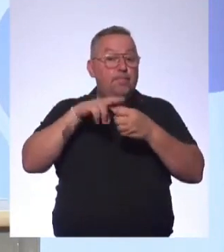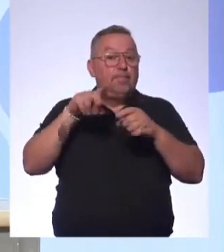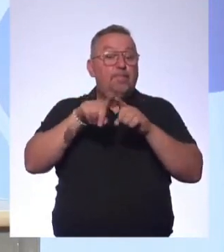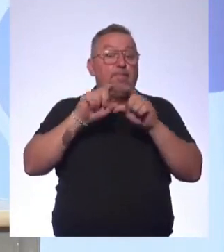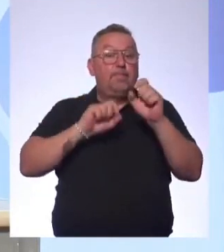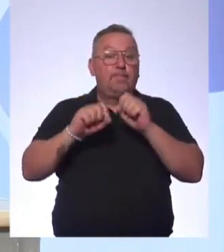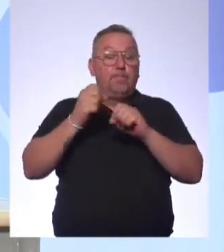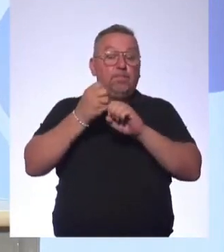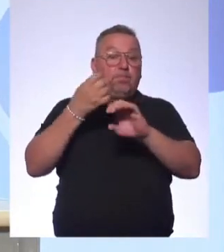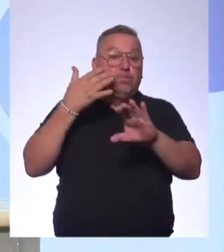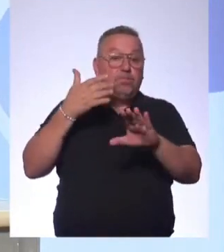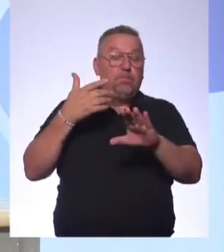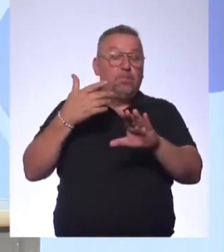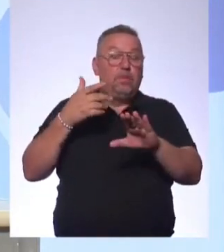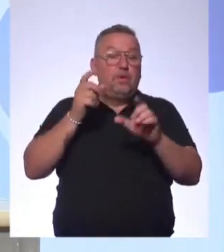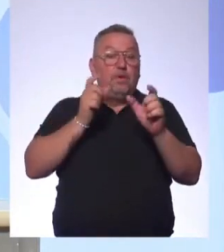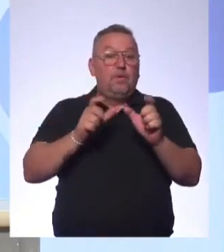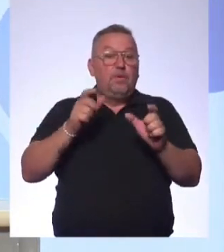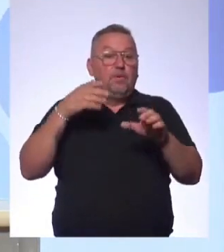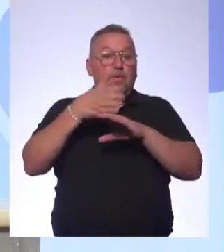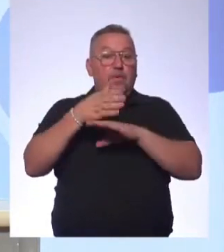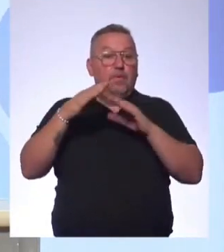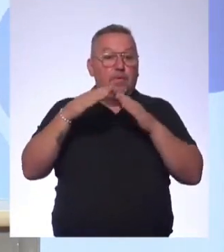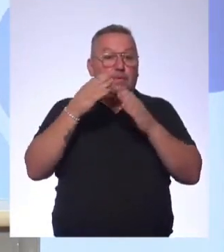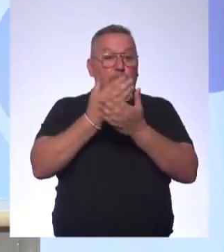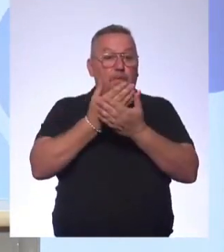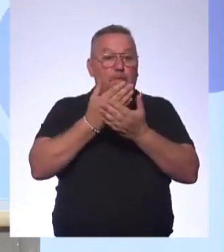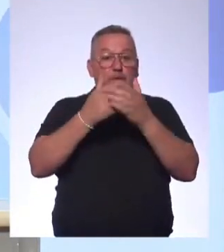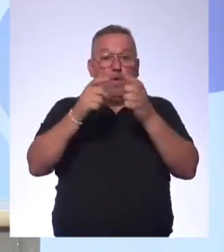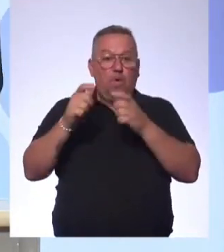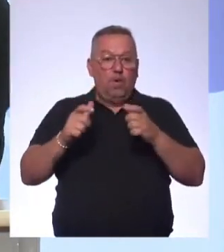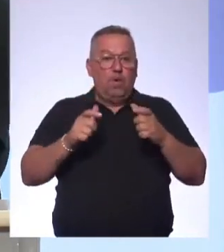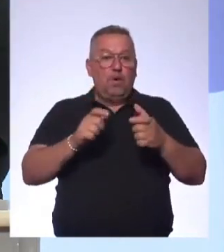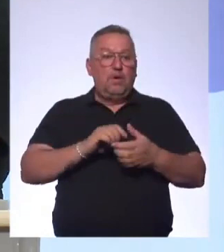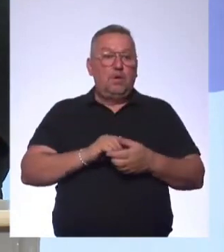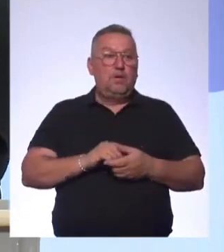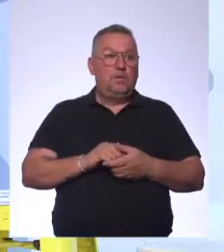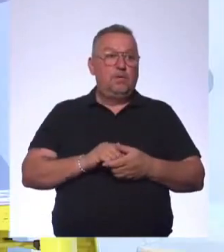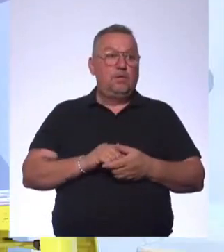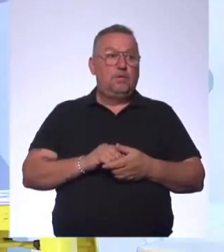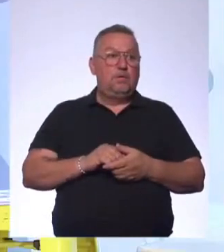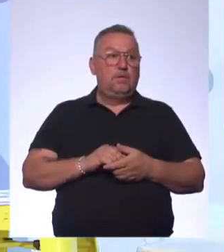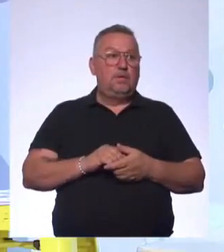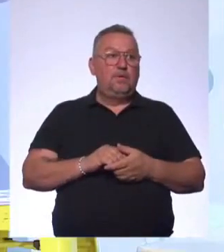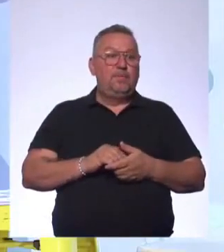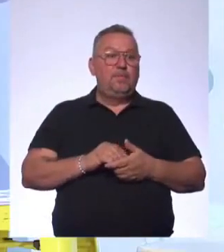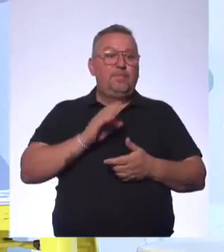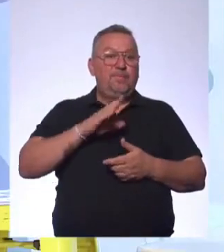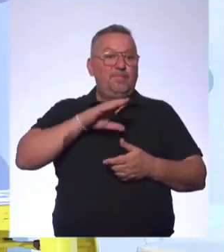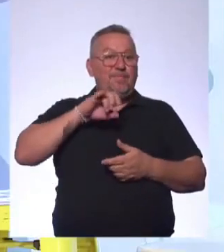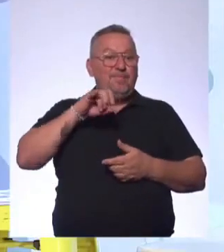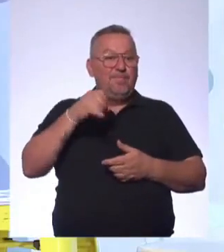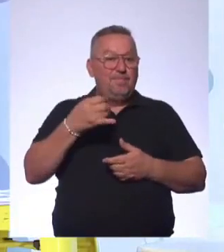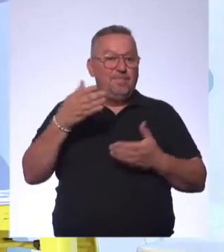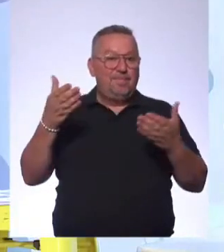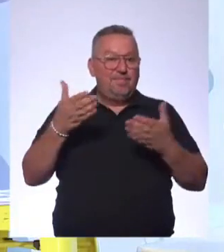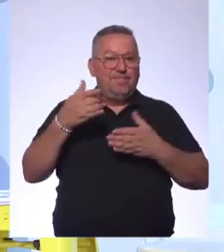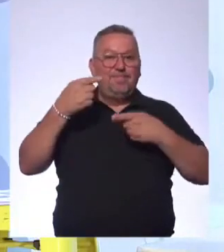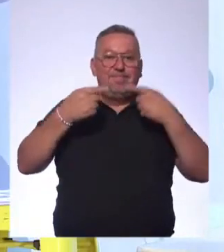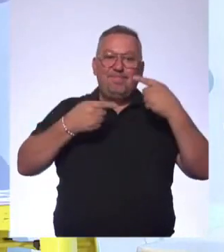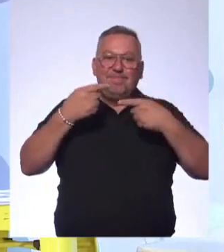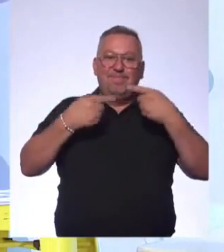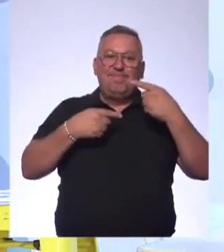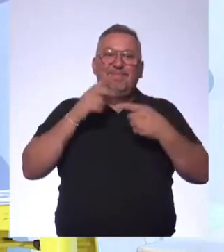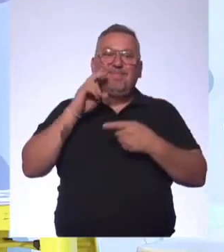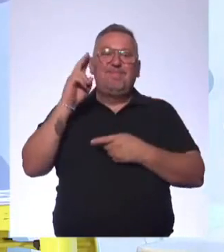parte remoto e em parte frequentando a escola em alguns lugares. Tá? E a gente já aproveita que nós estamos, né, discutindo esses